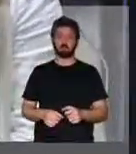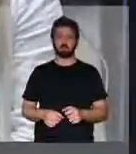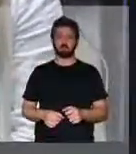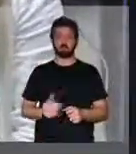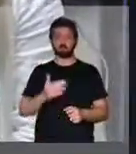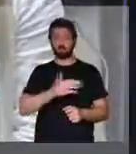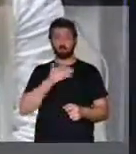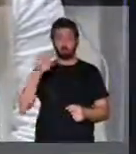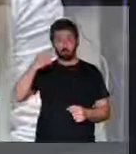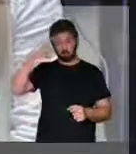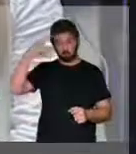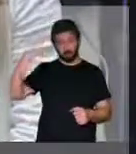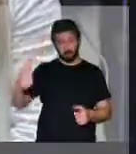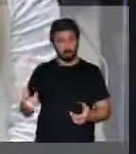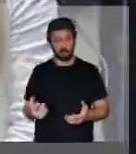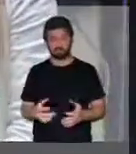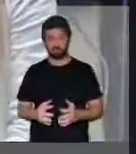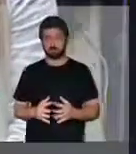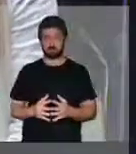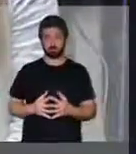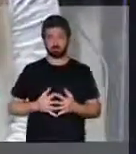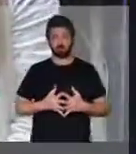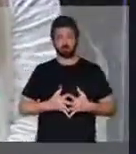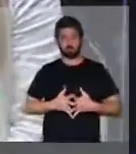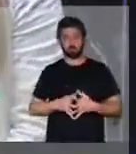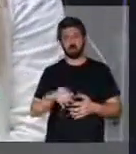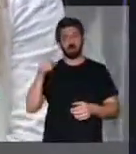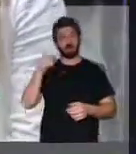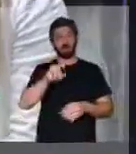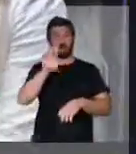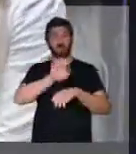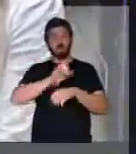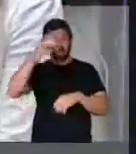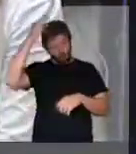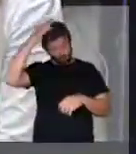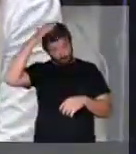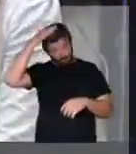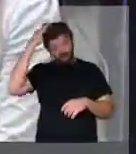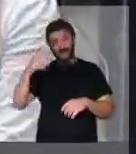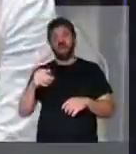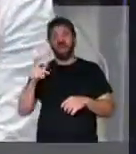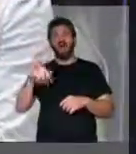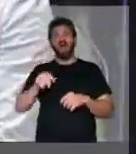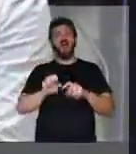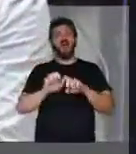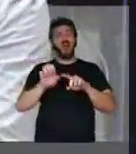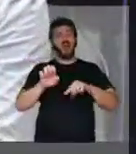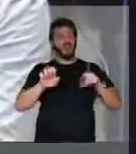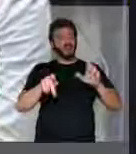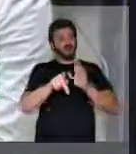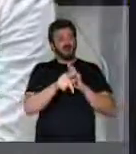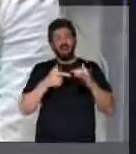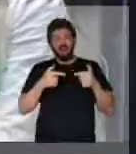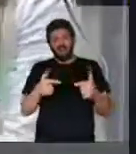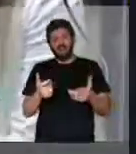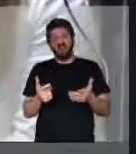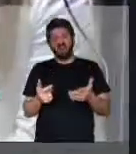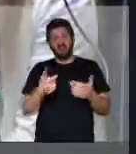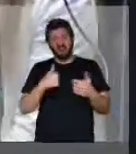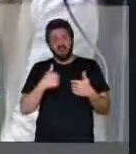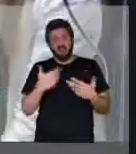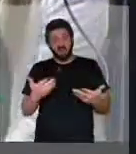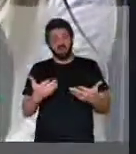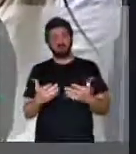seja, mortes violentas no estado do Pará. São índices de guerra. E eu quero